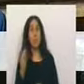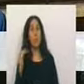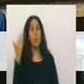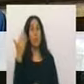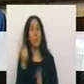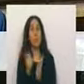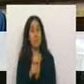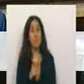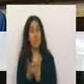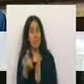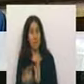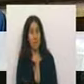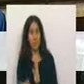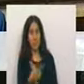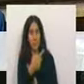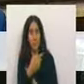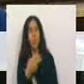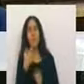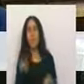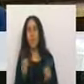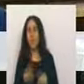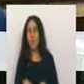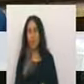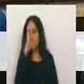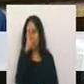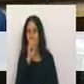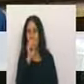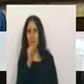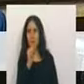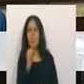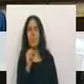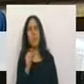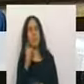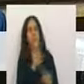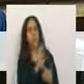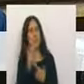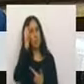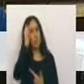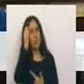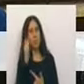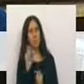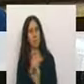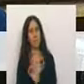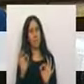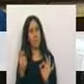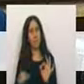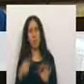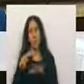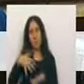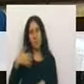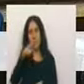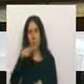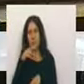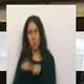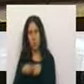futuros agendamentos protestativos tal volte a acontecer e que o Governo demonstre esse respeito e essa consideração que o Parlamento e os